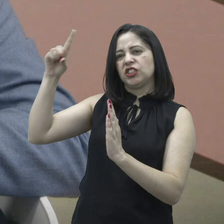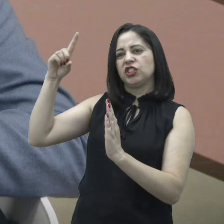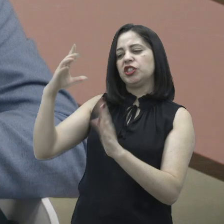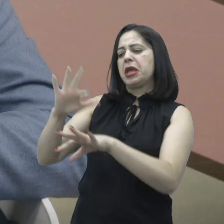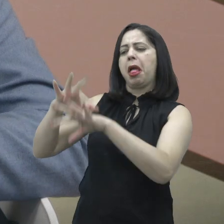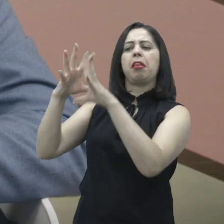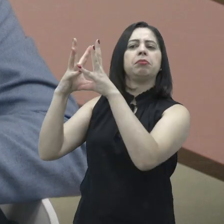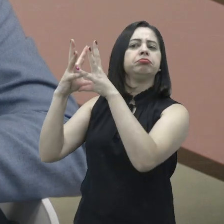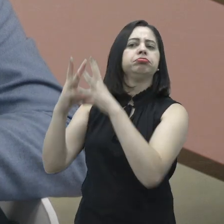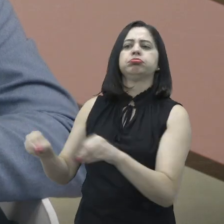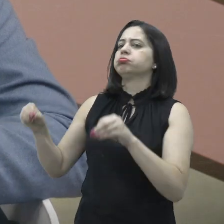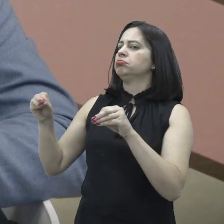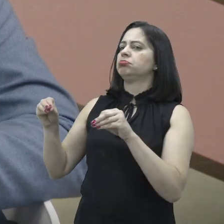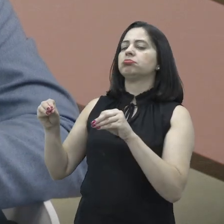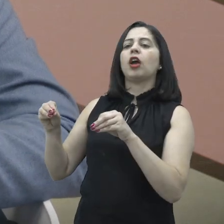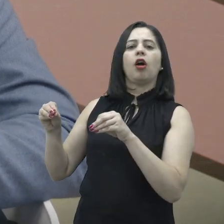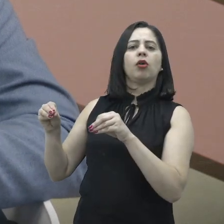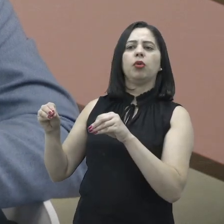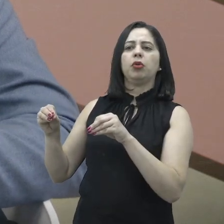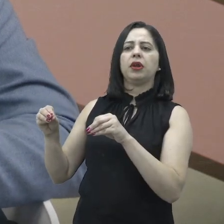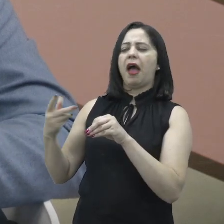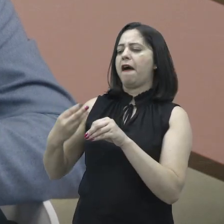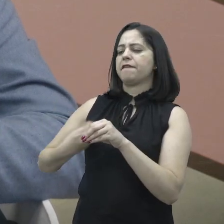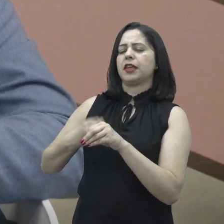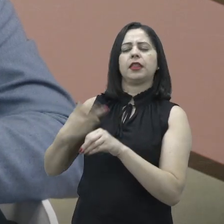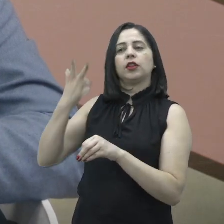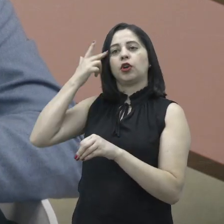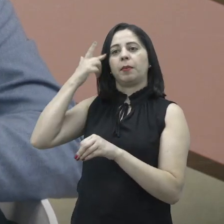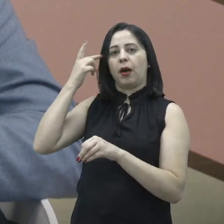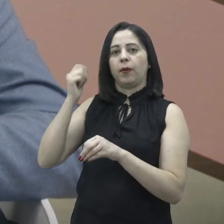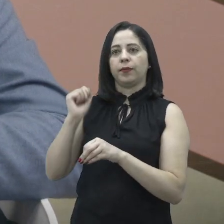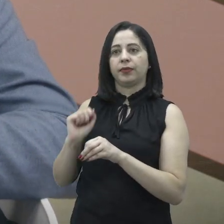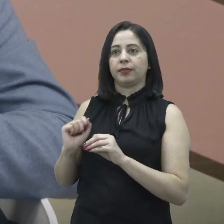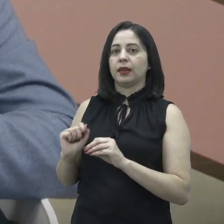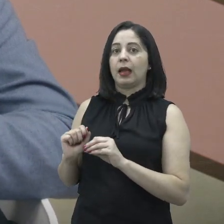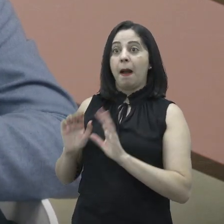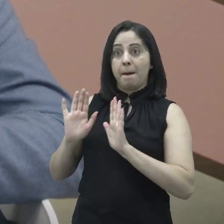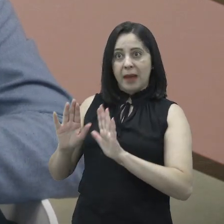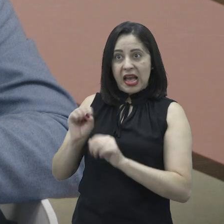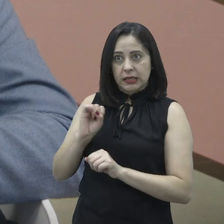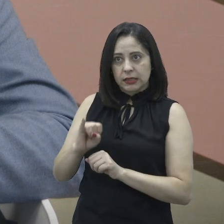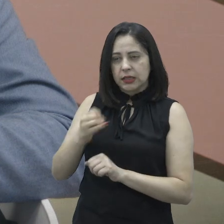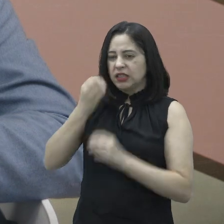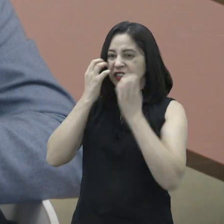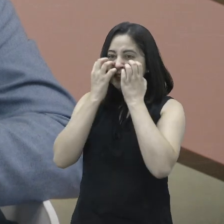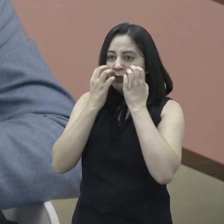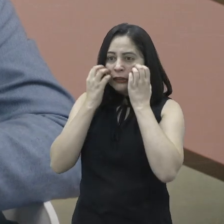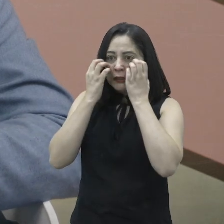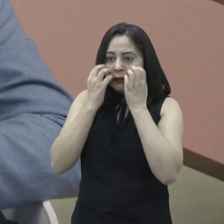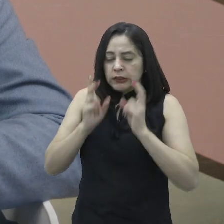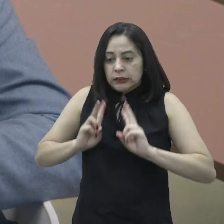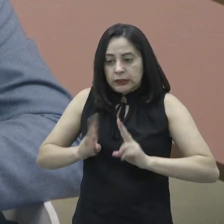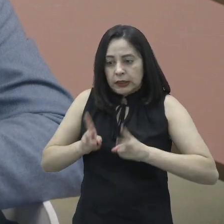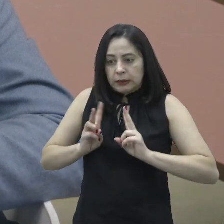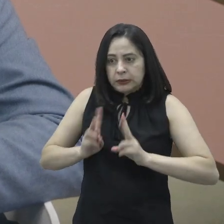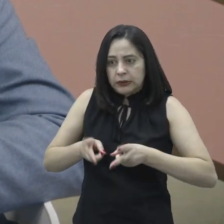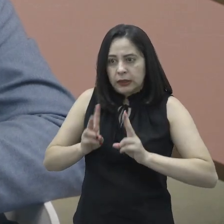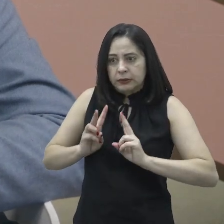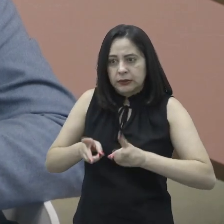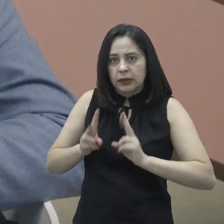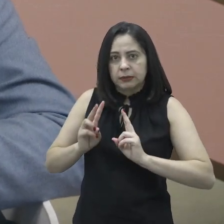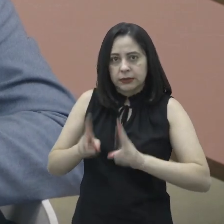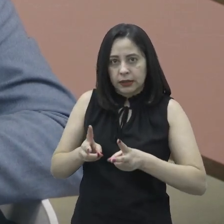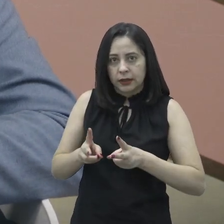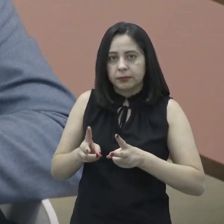ter uma melhora dos sintomas e você volta à normalidade. Se essa sua rinite está muito prolongada, se você está muito tempo com sintomas